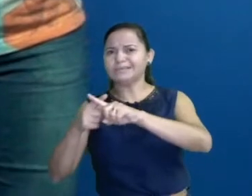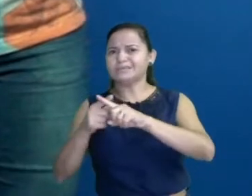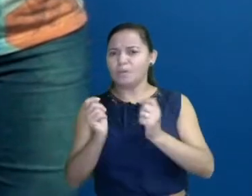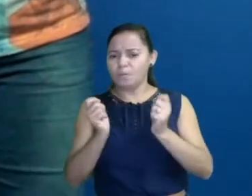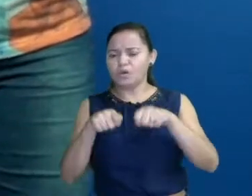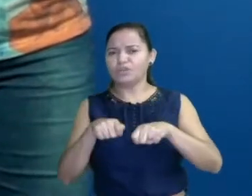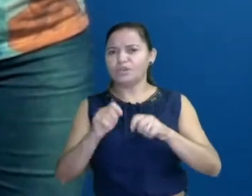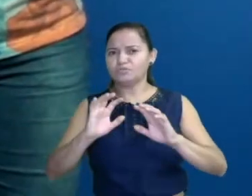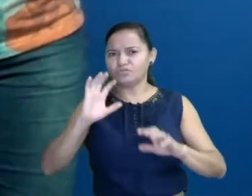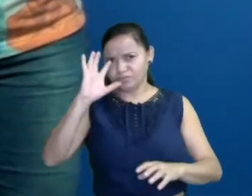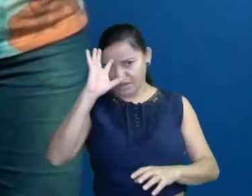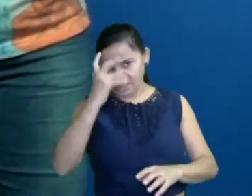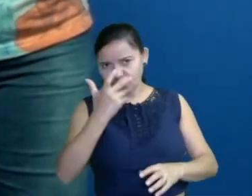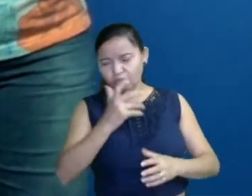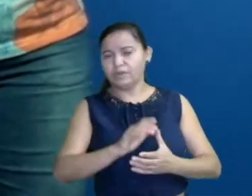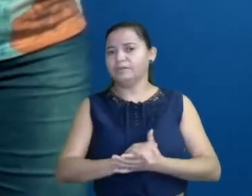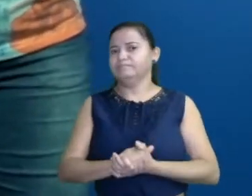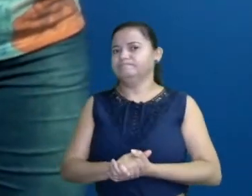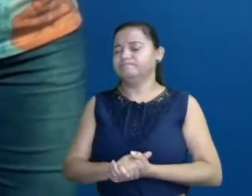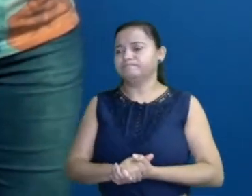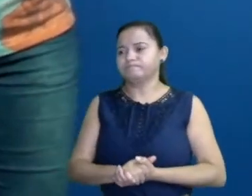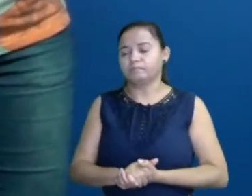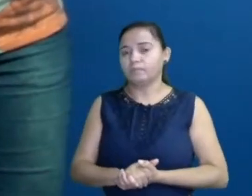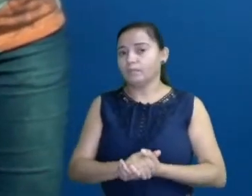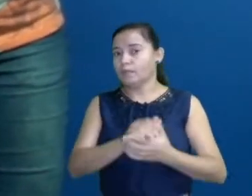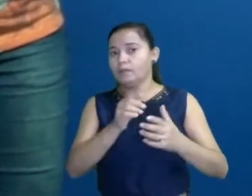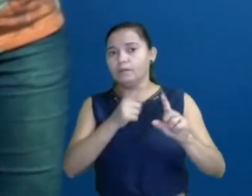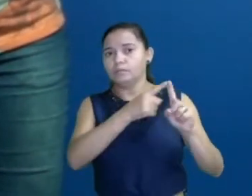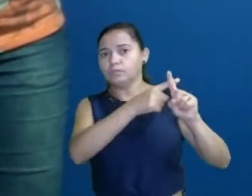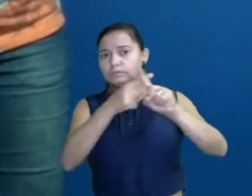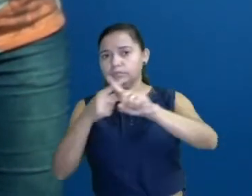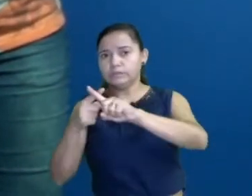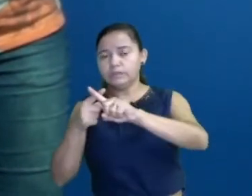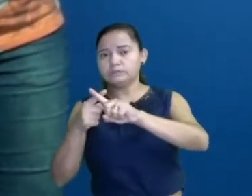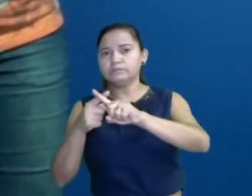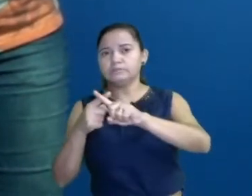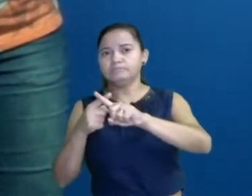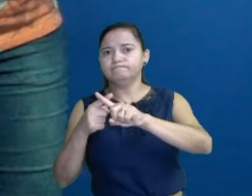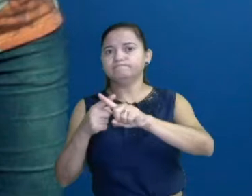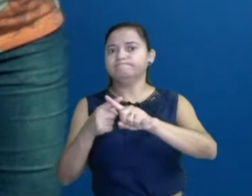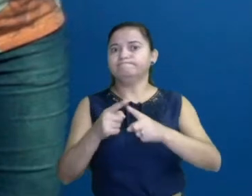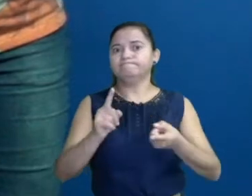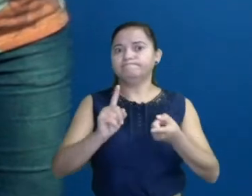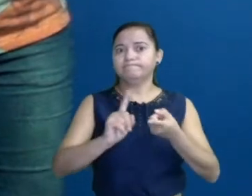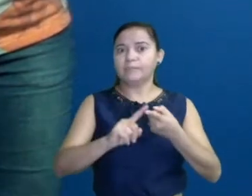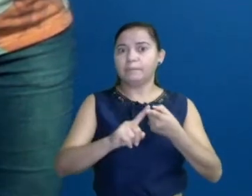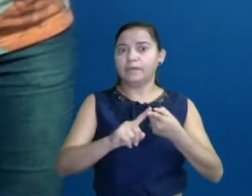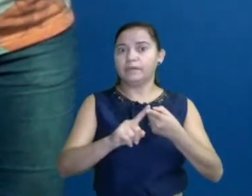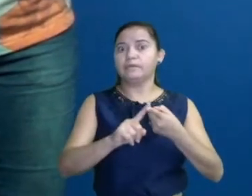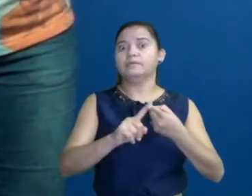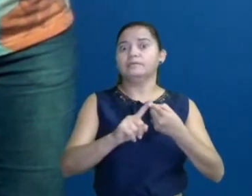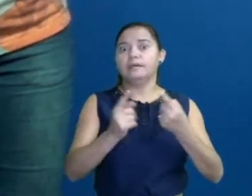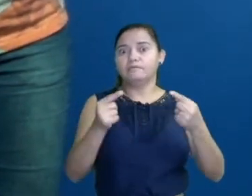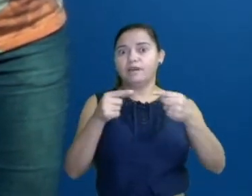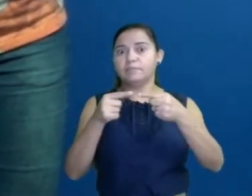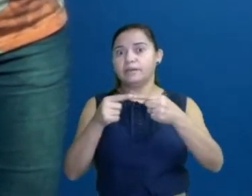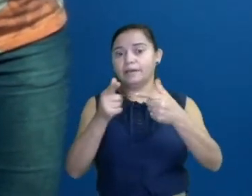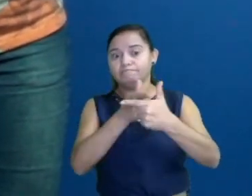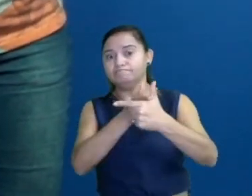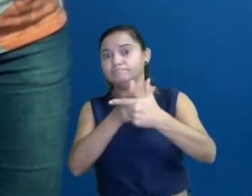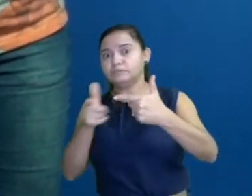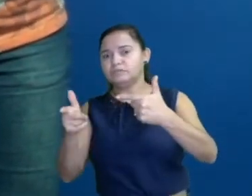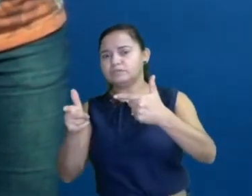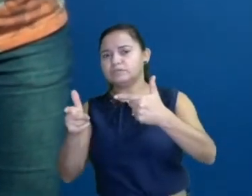é a gente vai tratar da propriedade da divisão separadinho porque eu trago outro problema também para divisão e aí a gente vai tentar